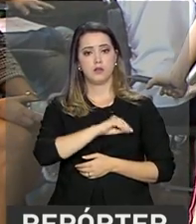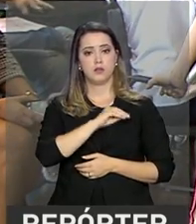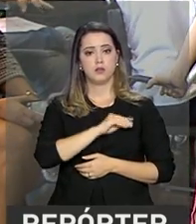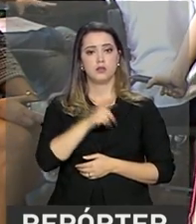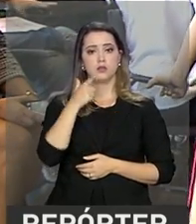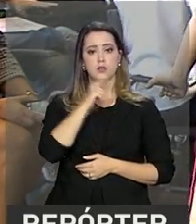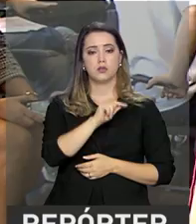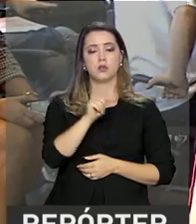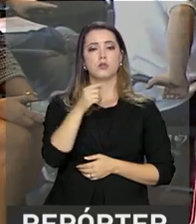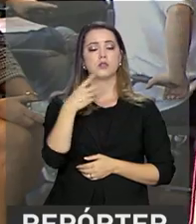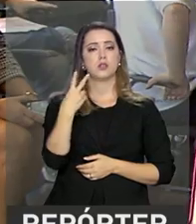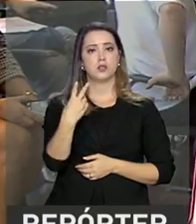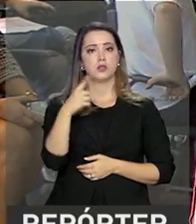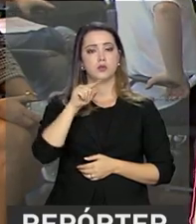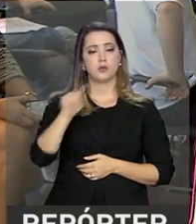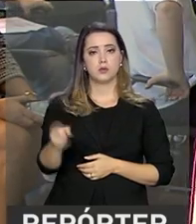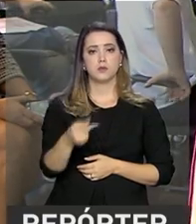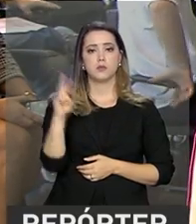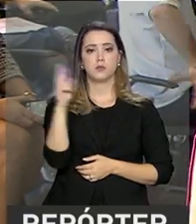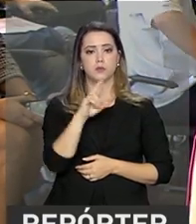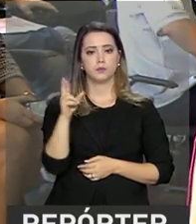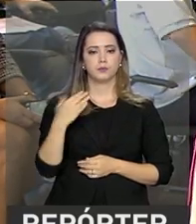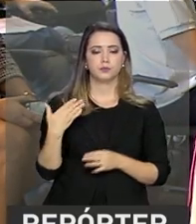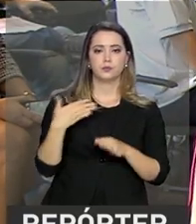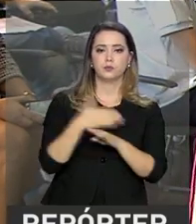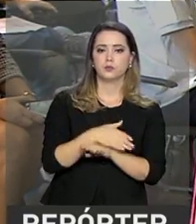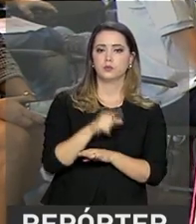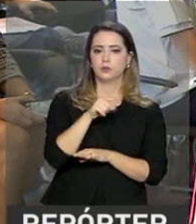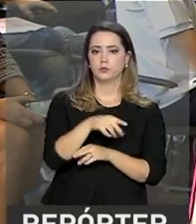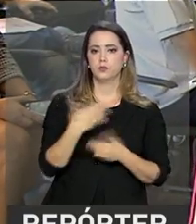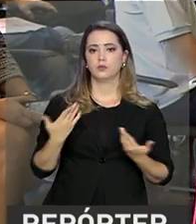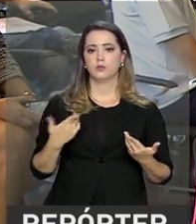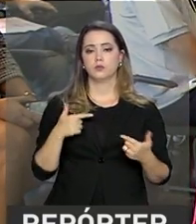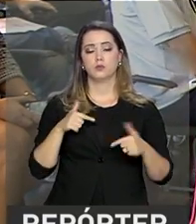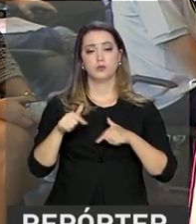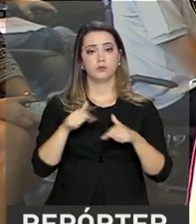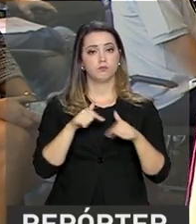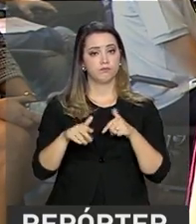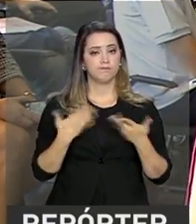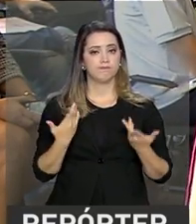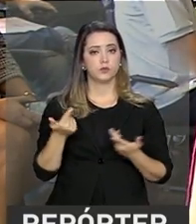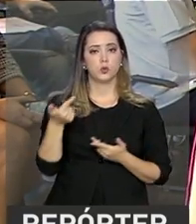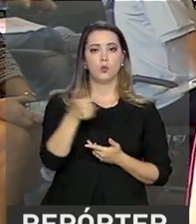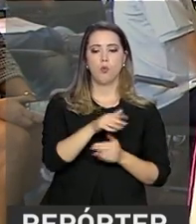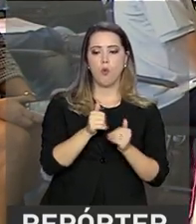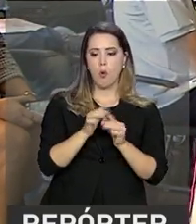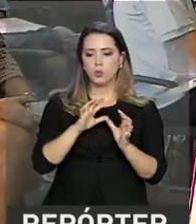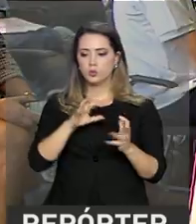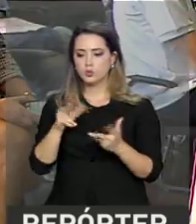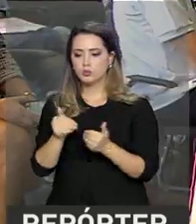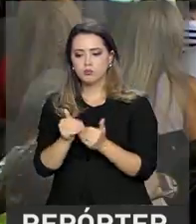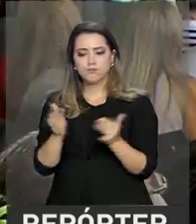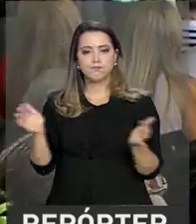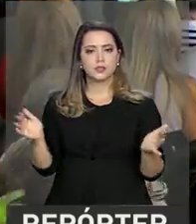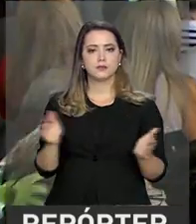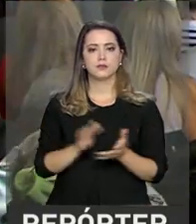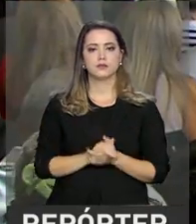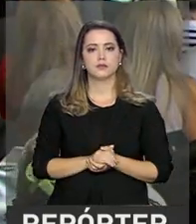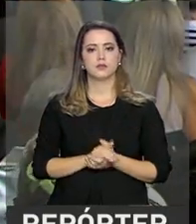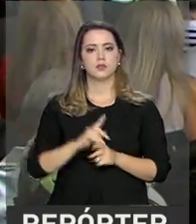chegam a R$ 2.000. E ao entrarem no mercado de trabalho, um outro mundo também se abre.